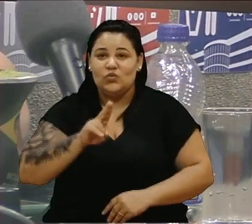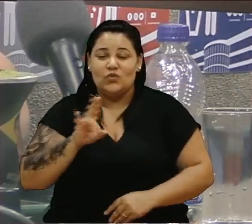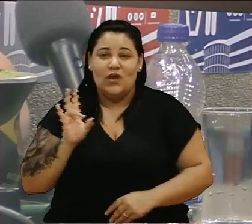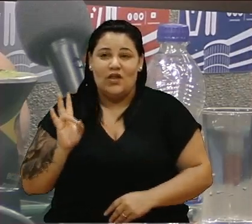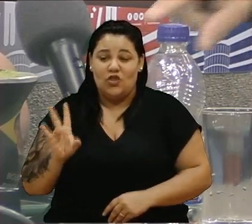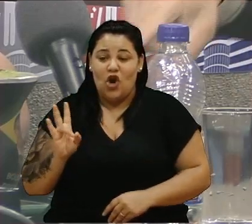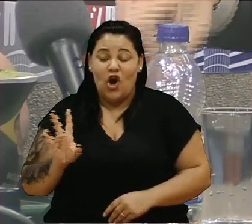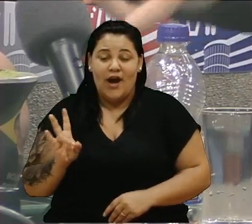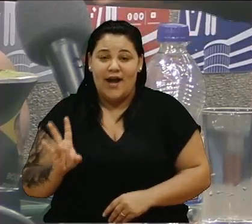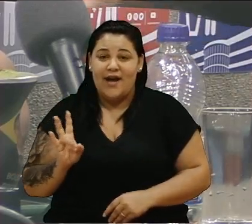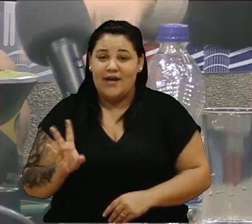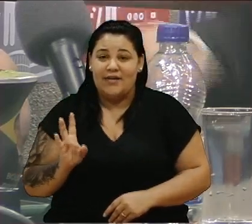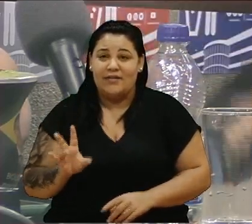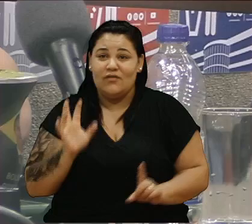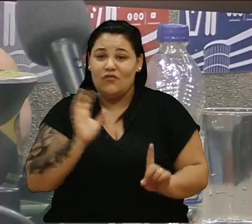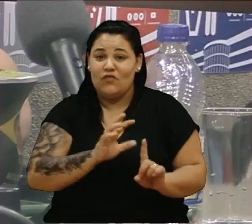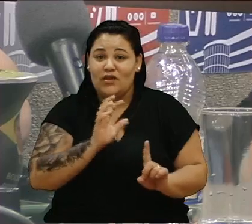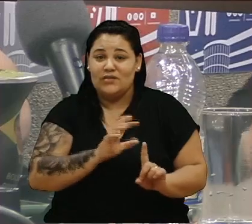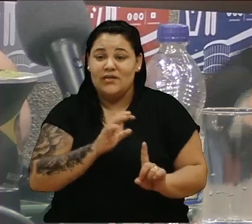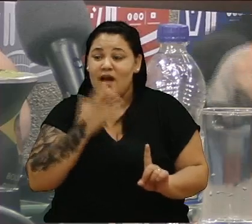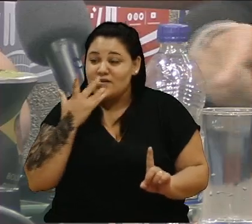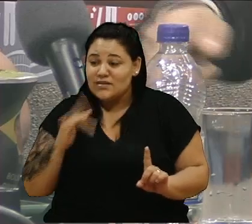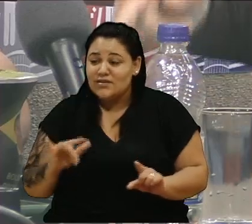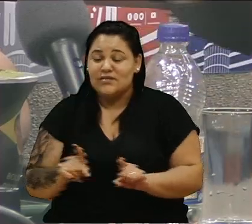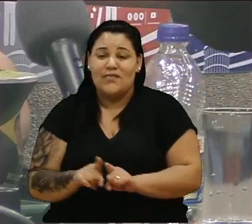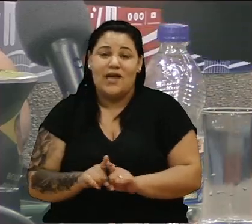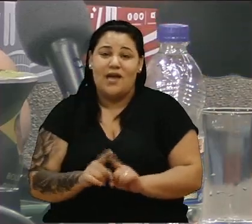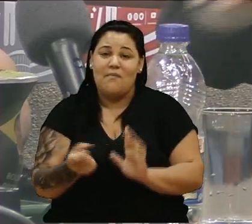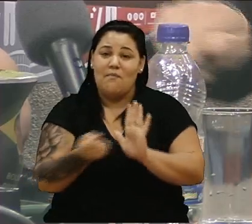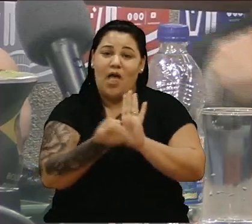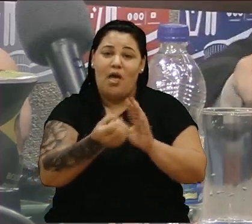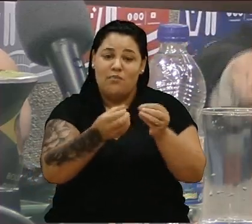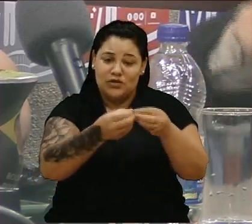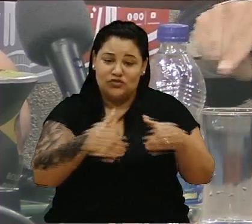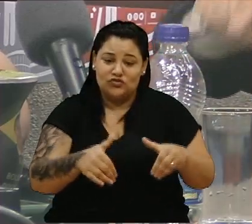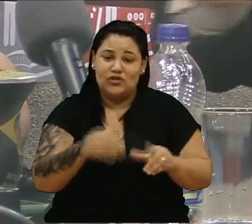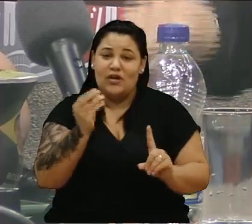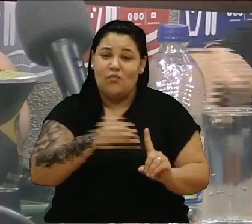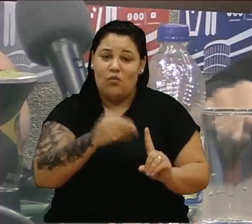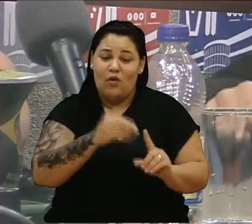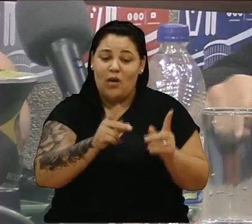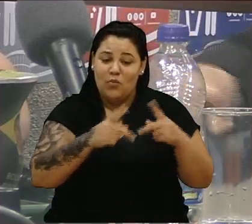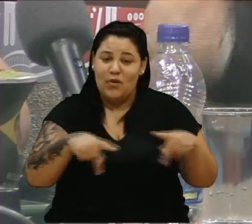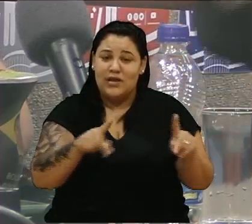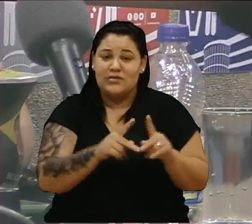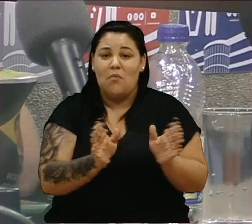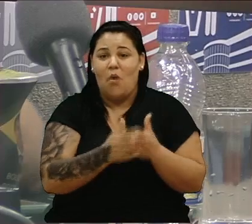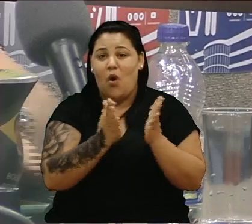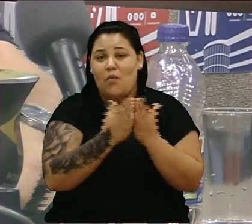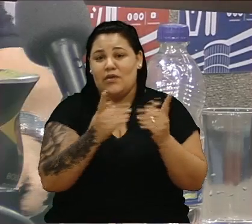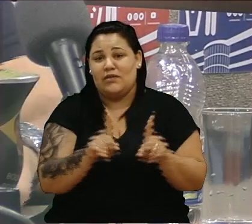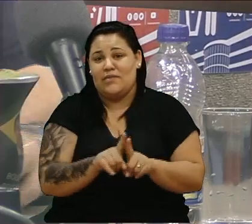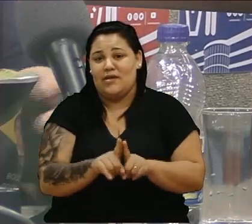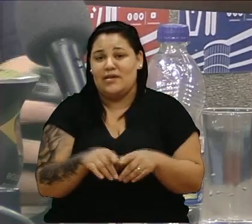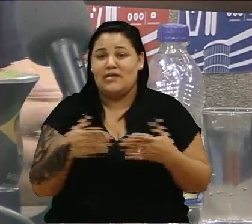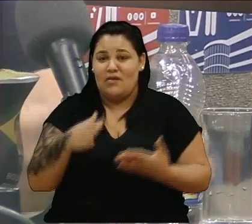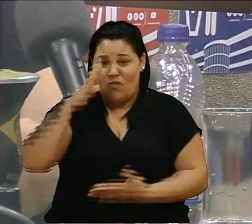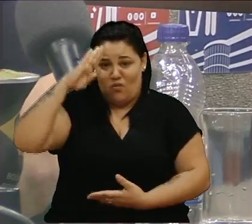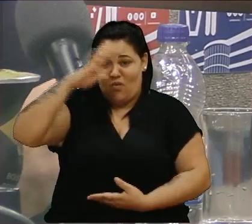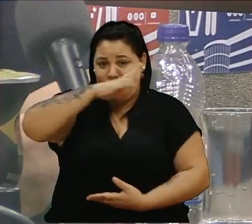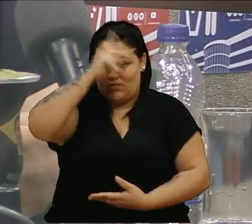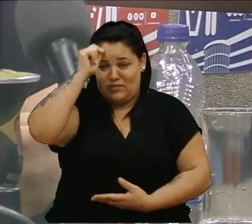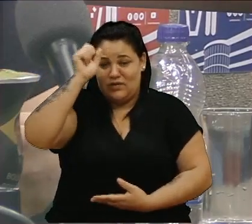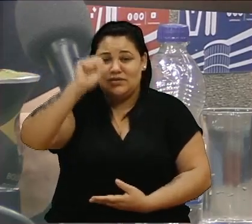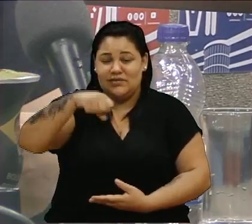drogas afeta as crianças, afeta a situação mais carente, a população mais carente. Então, a Guarda Municipal